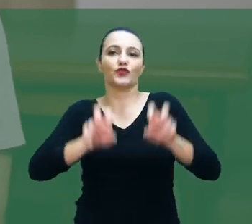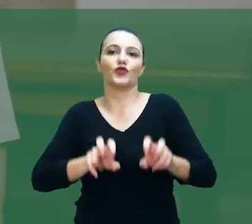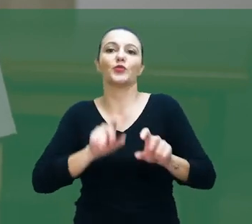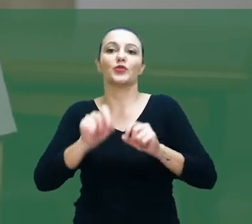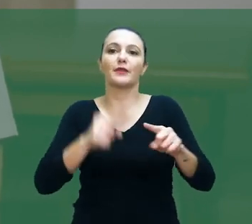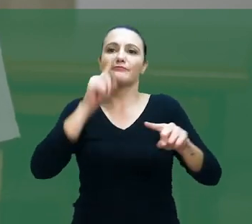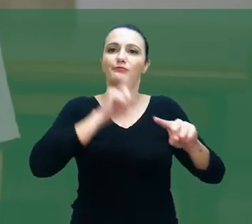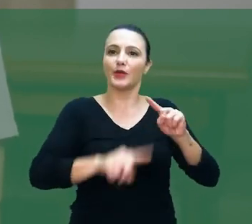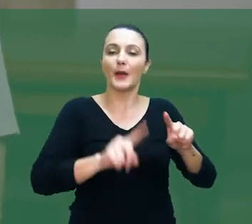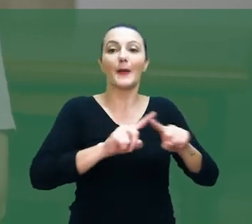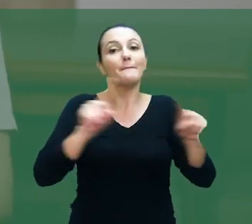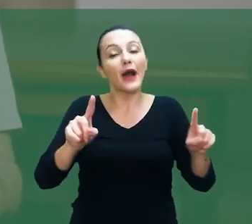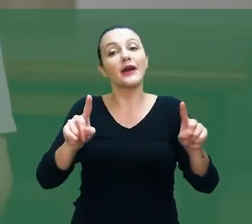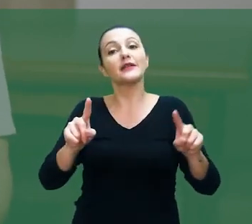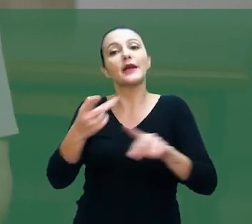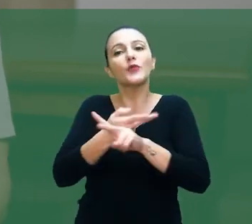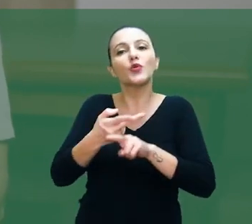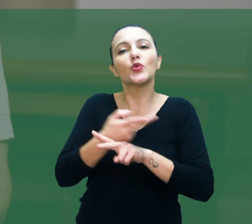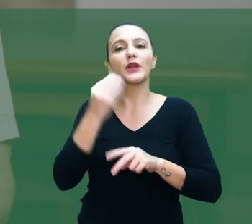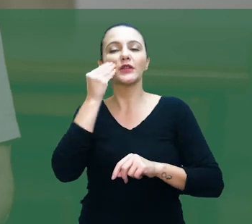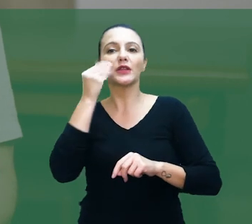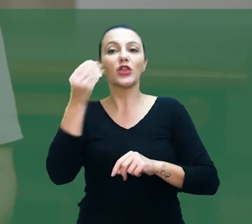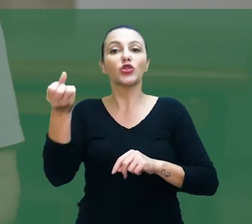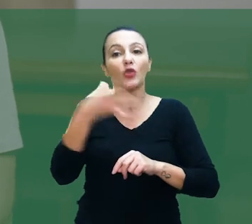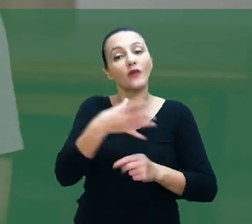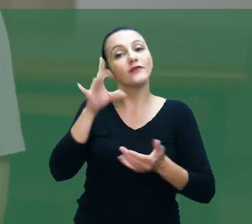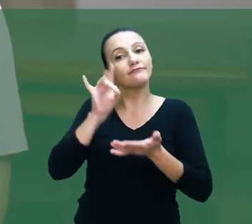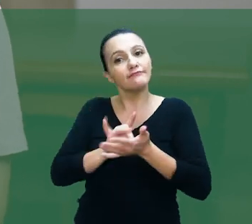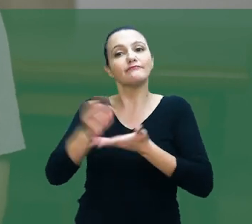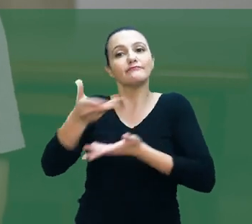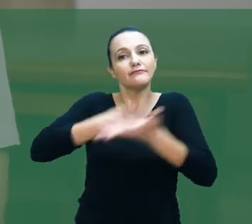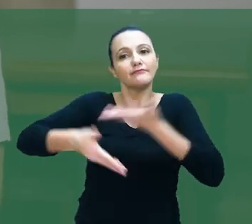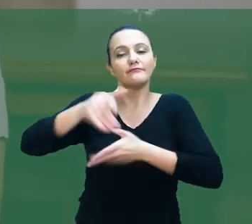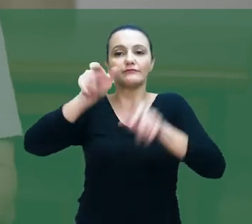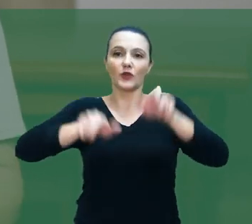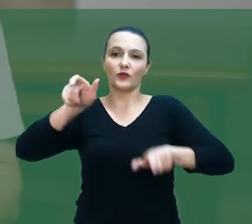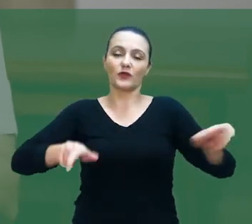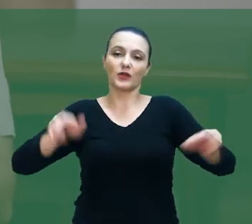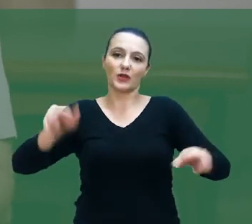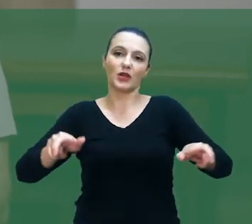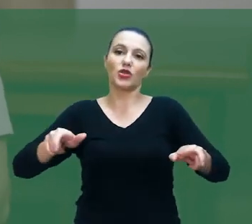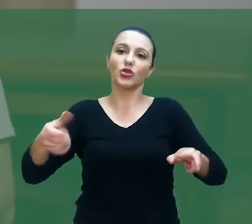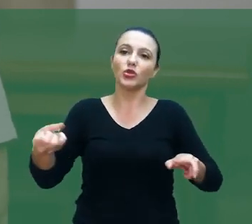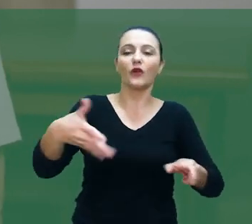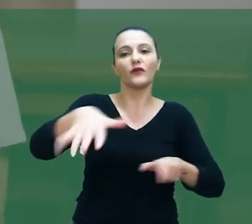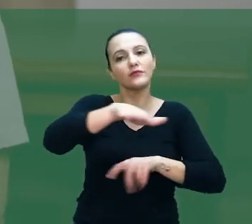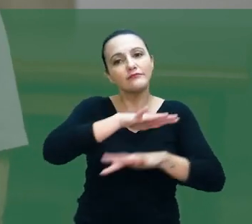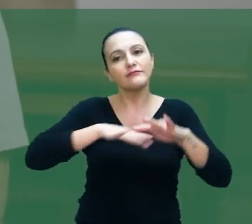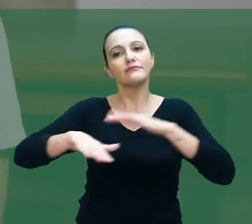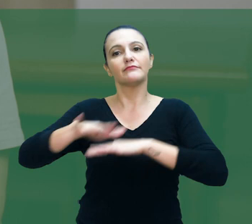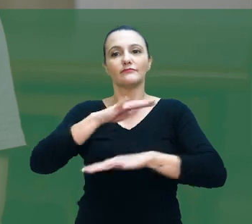trata muito mais da gente procurar uma nova forma de garantir a convivência civilizada nesse novo ambiente aí